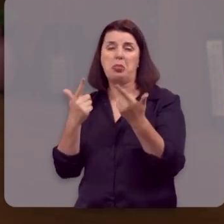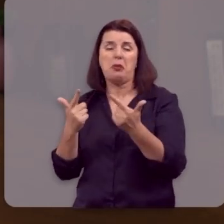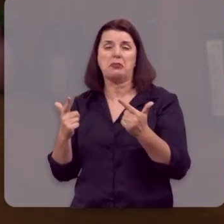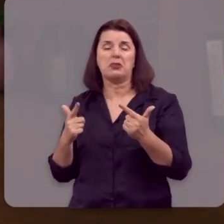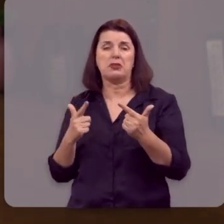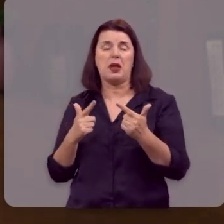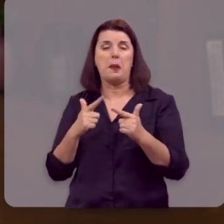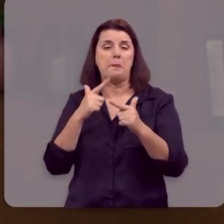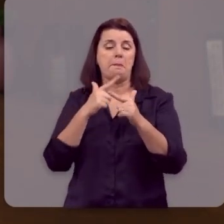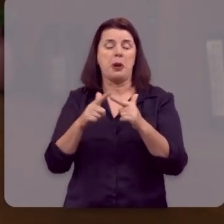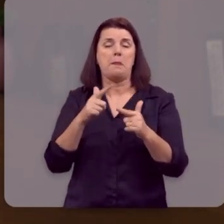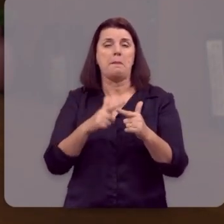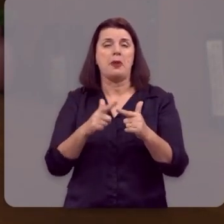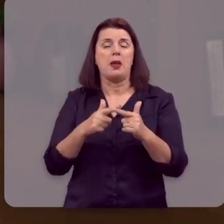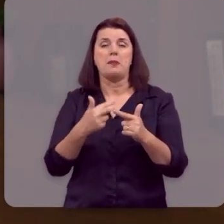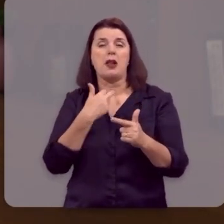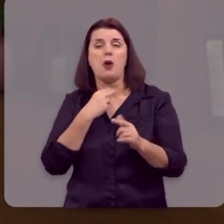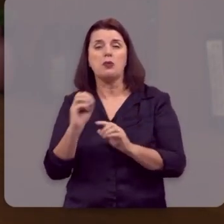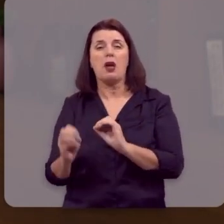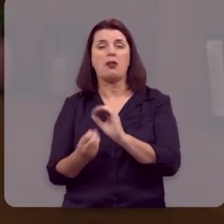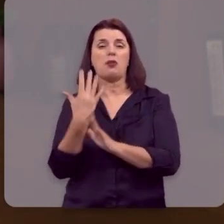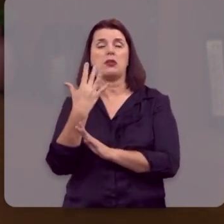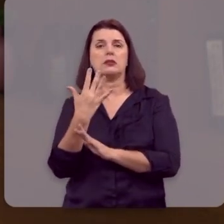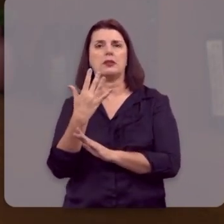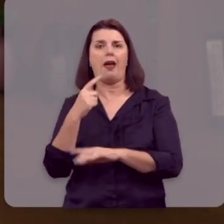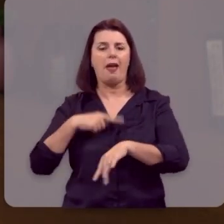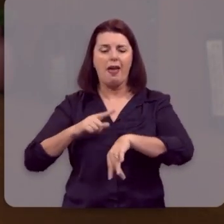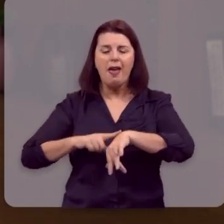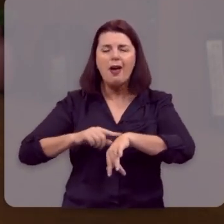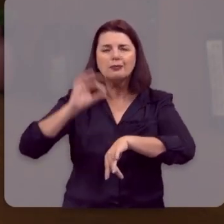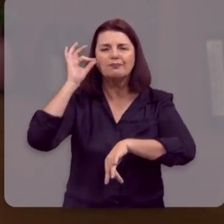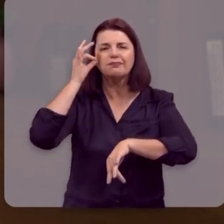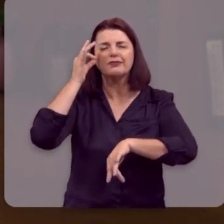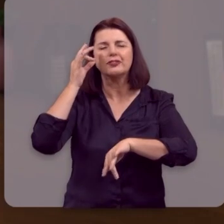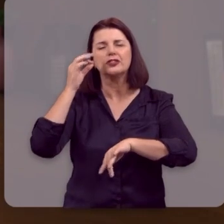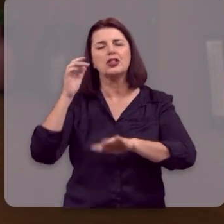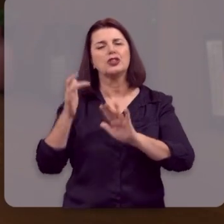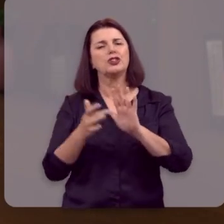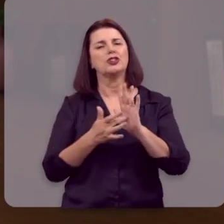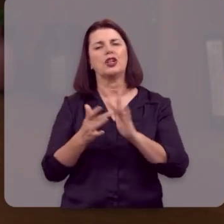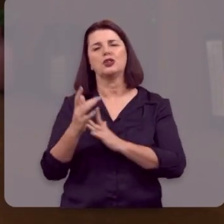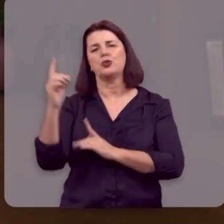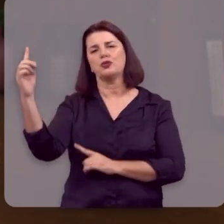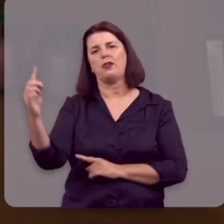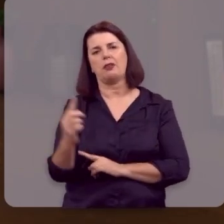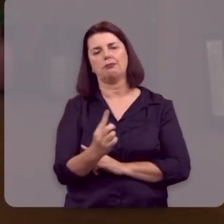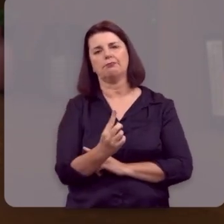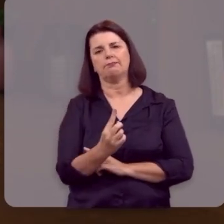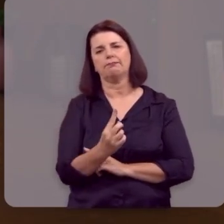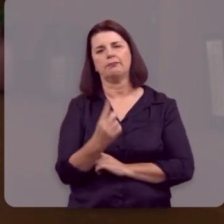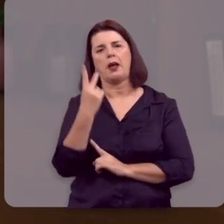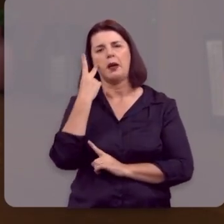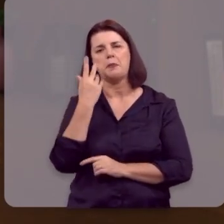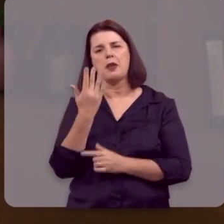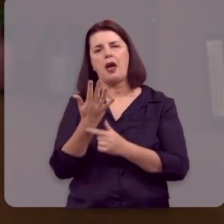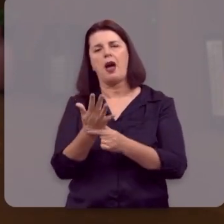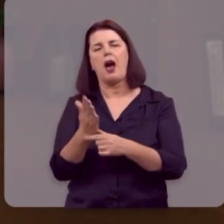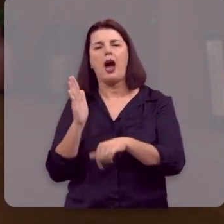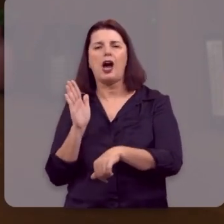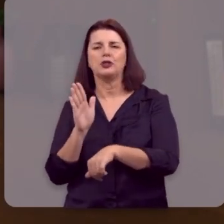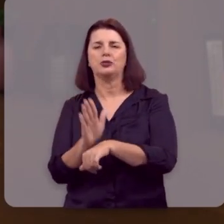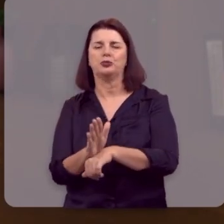quando parece que o problema é insolúvel, e é nessa hora que o Senhor Jesus vem para estender-nos a